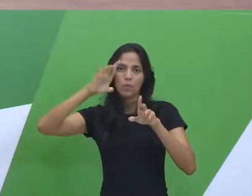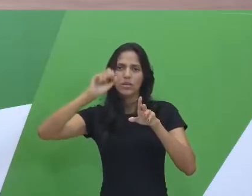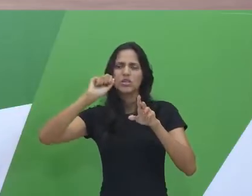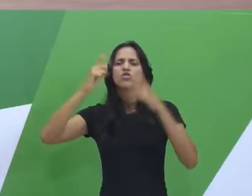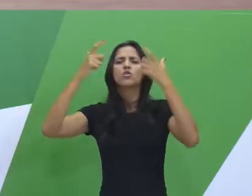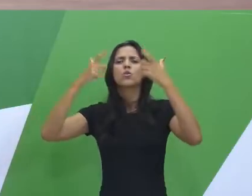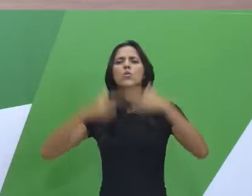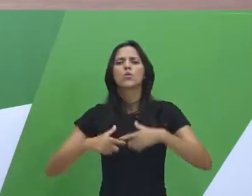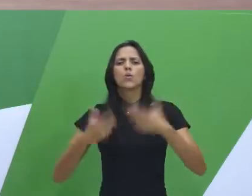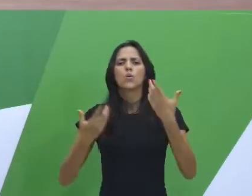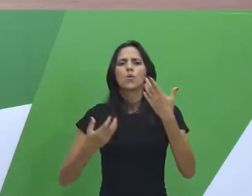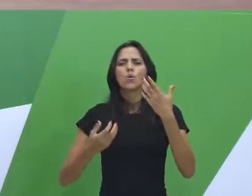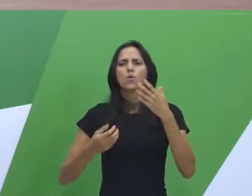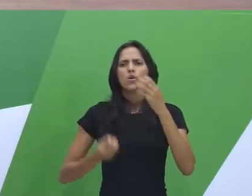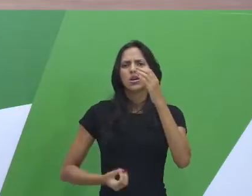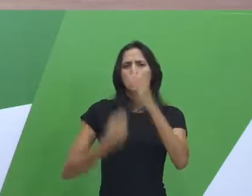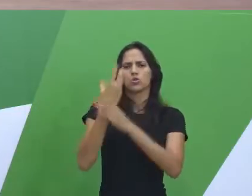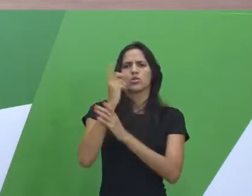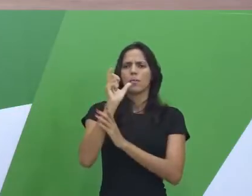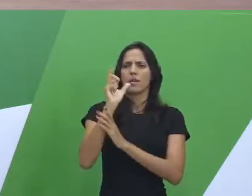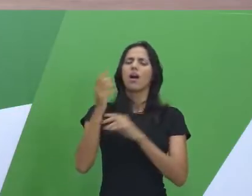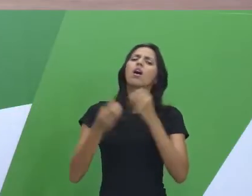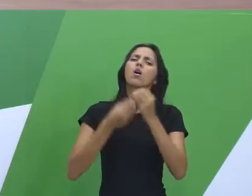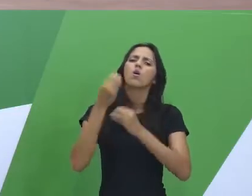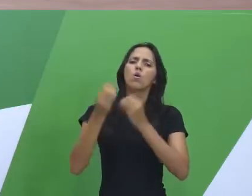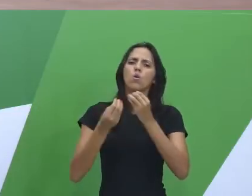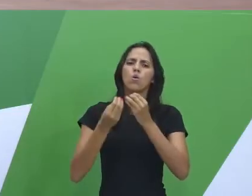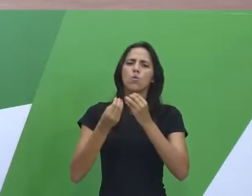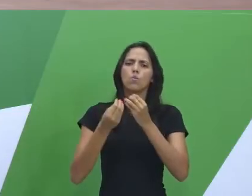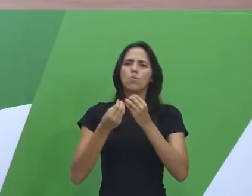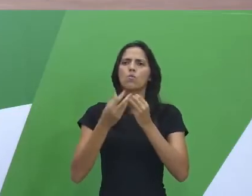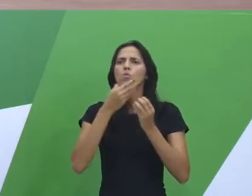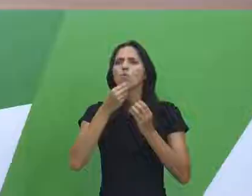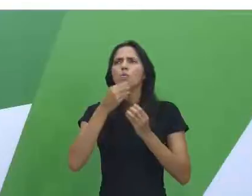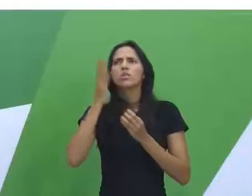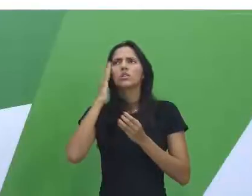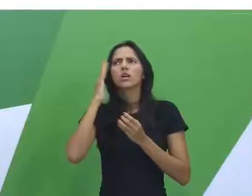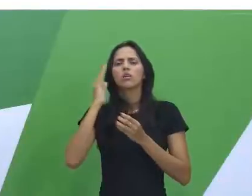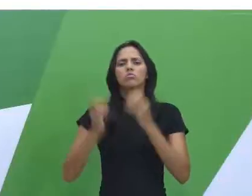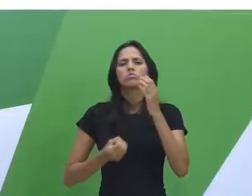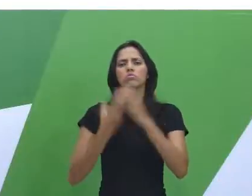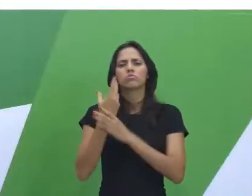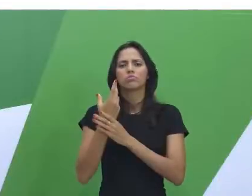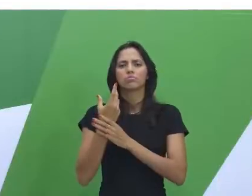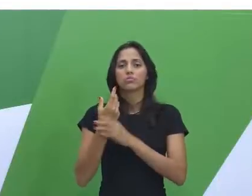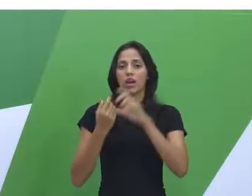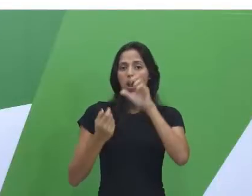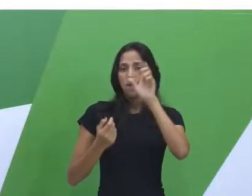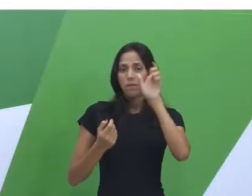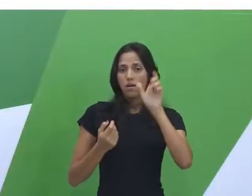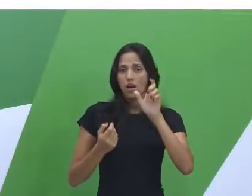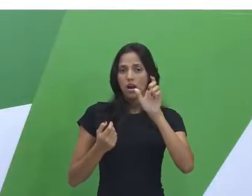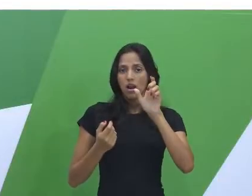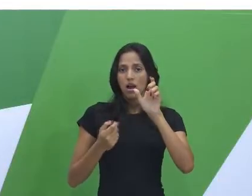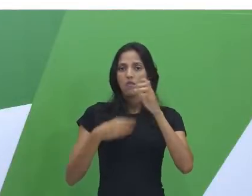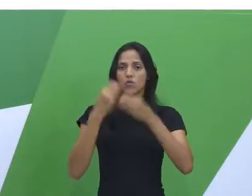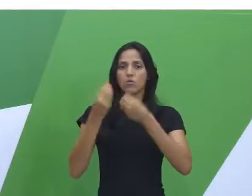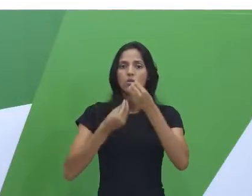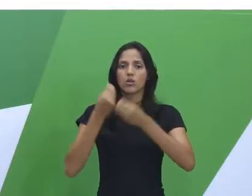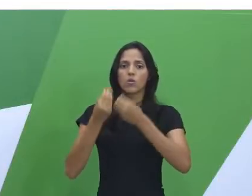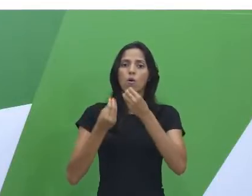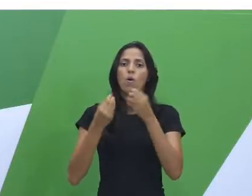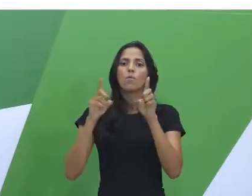onde veio o nome seno? De onde o homem tirou isso? Então, esse nome foi dado pelos